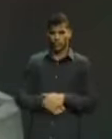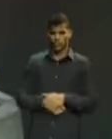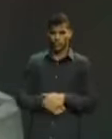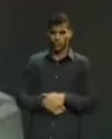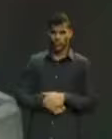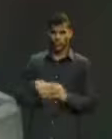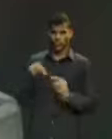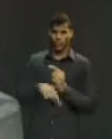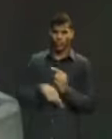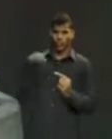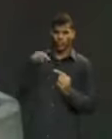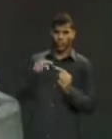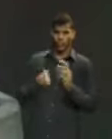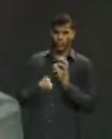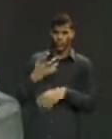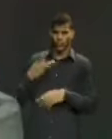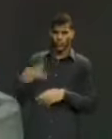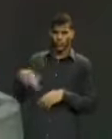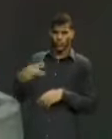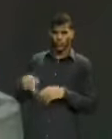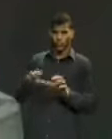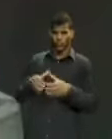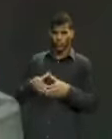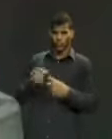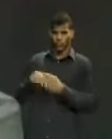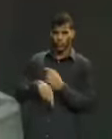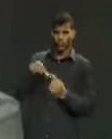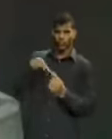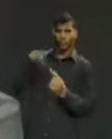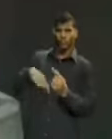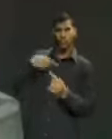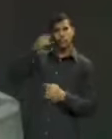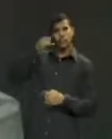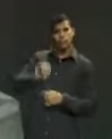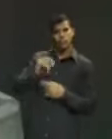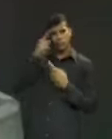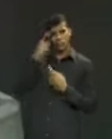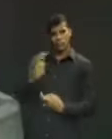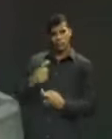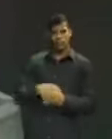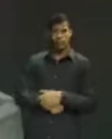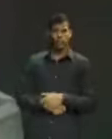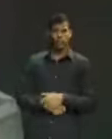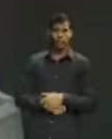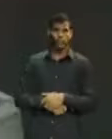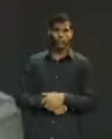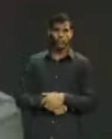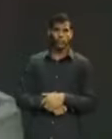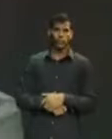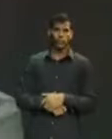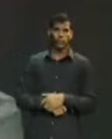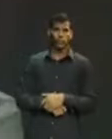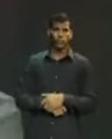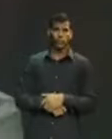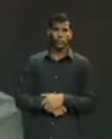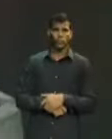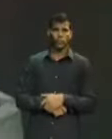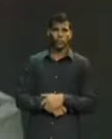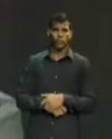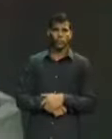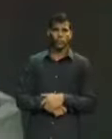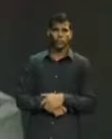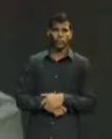próprio comitê. Com esse mesmo fito, com esse mesmo objetivo, produzir informação de qualidade por